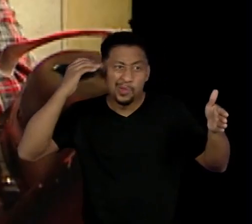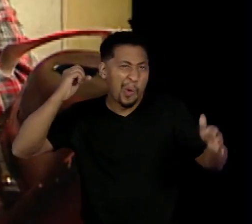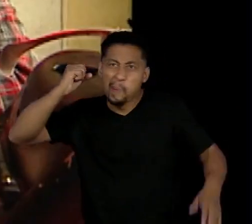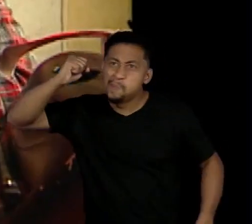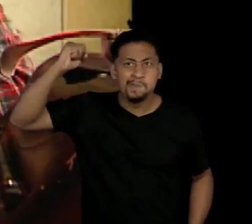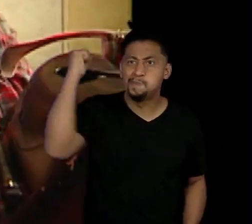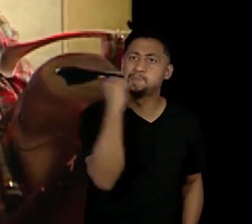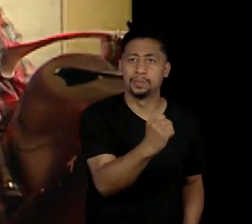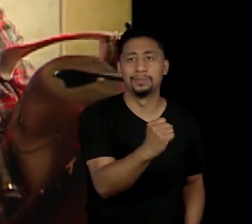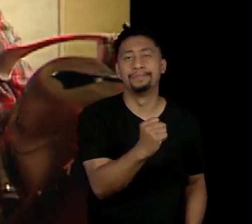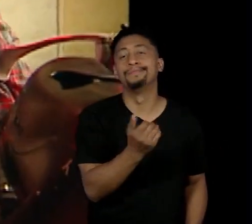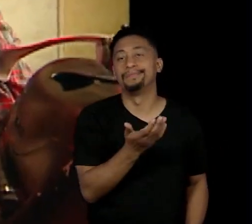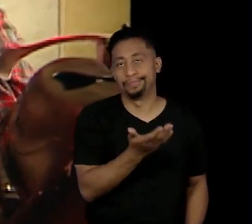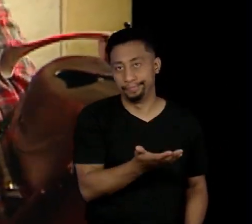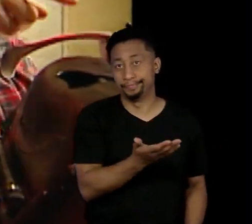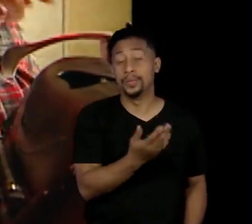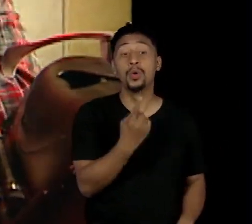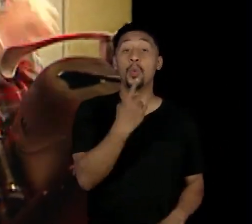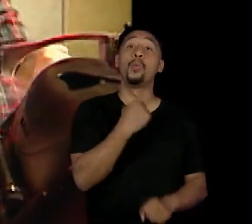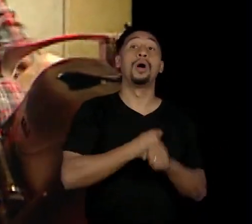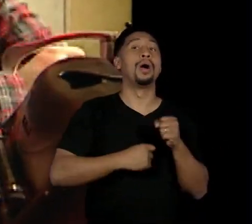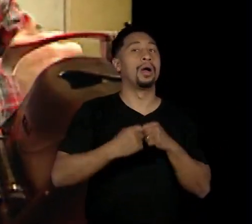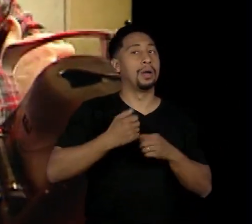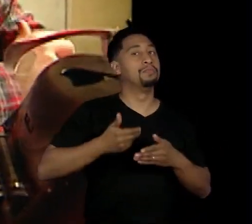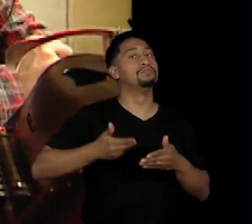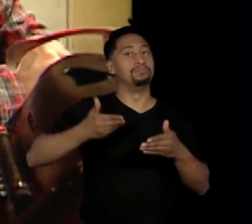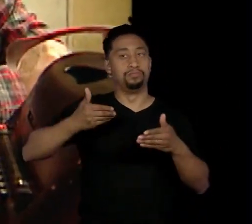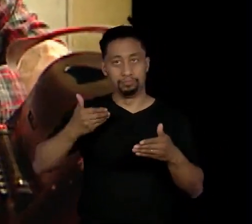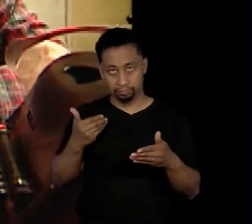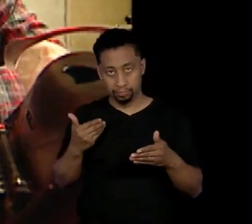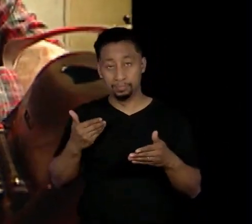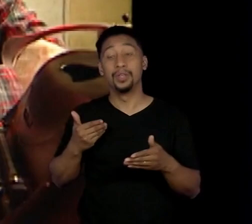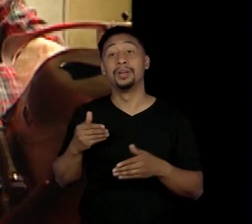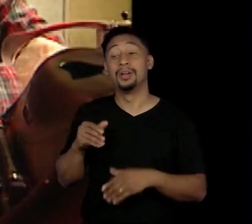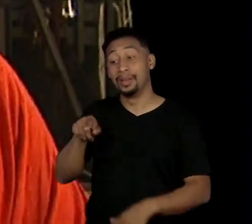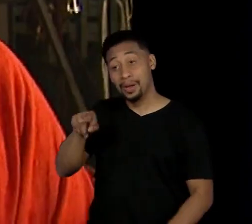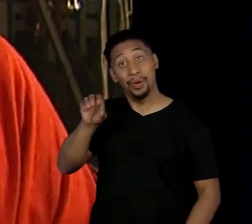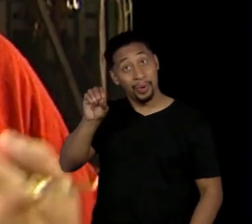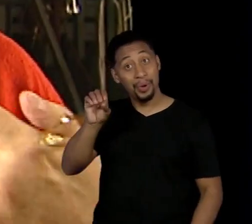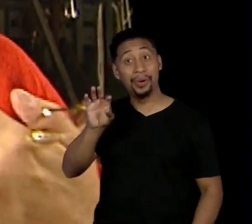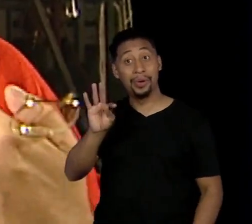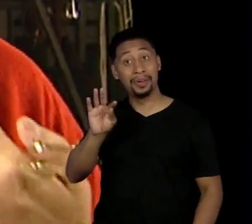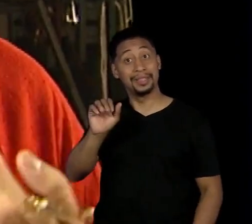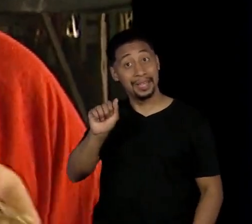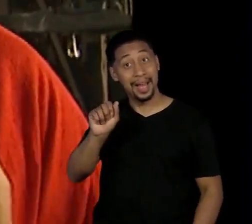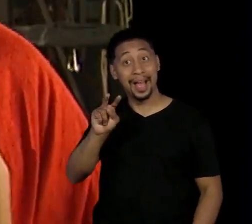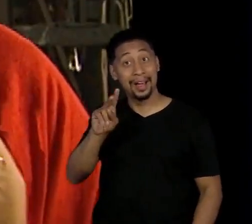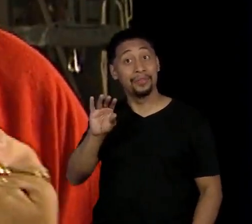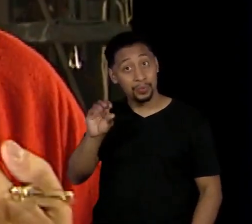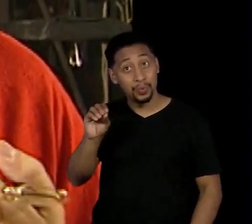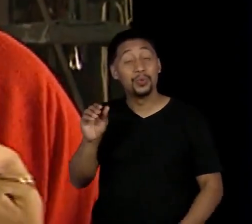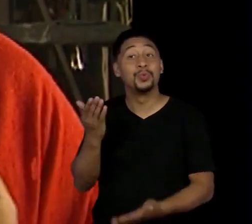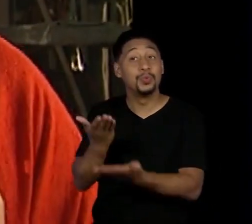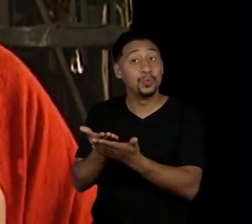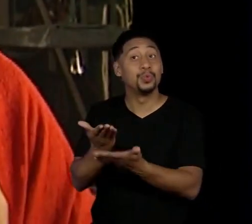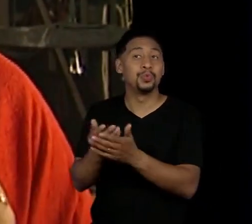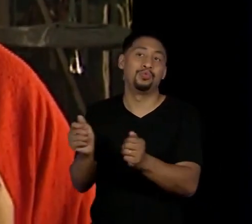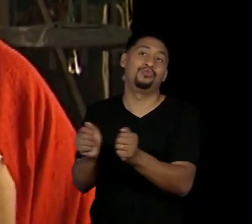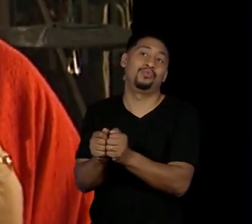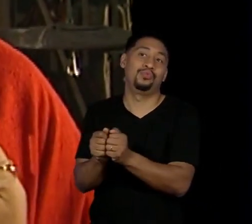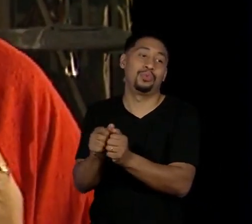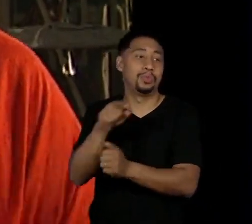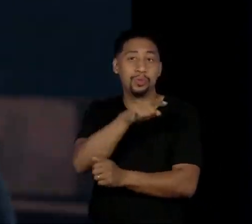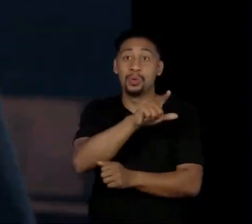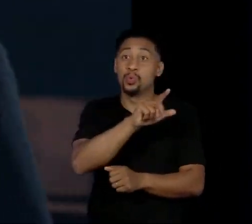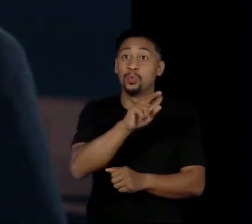Um ano antes desse crime, Otávio Miller era aluno de Luiz e, com certeza, desenvolveu muito do seu reconhecido talento